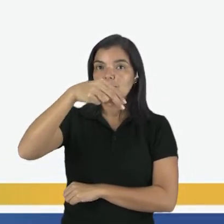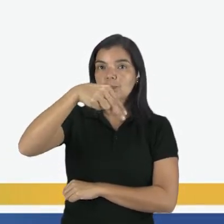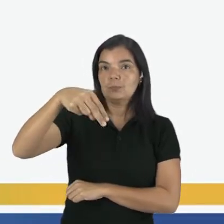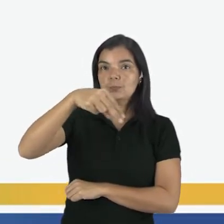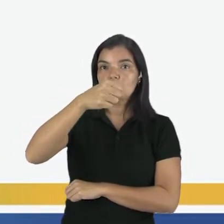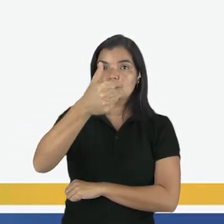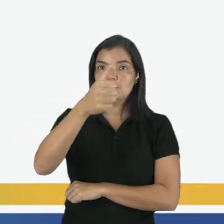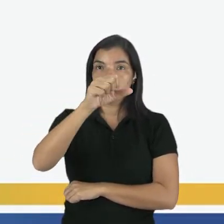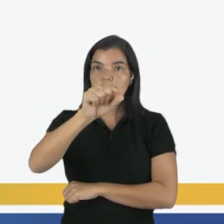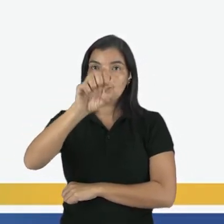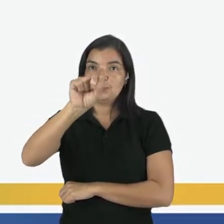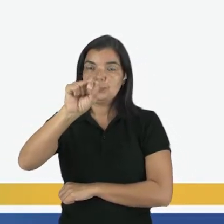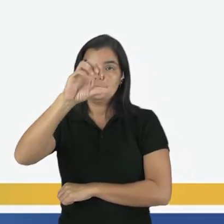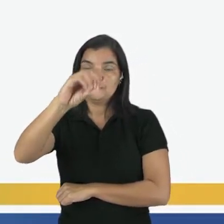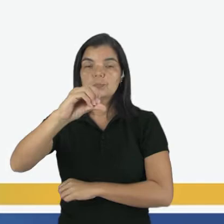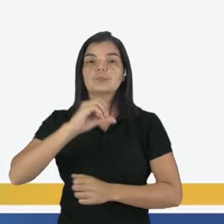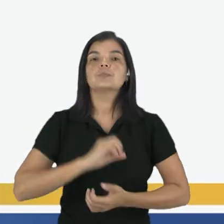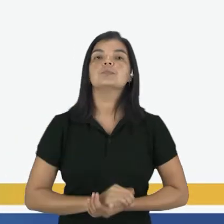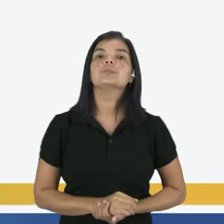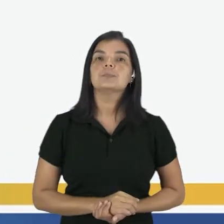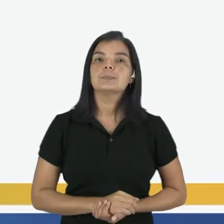novembro de 1889.